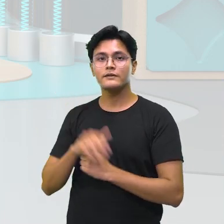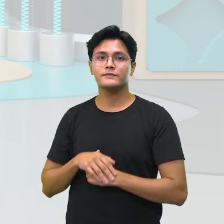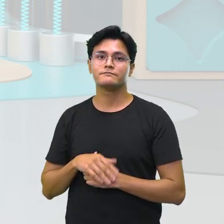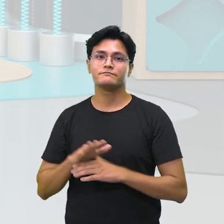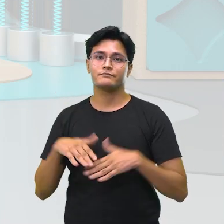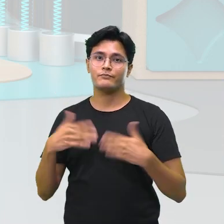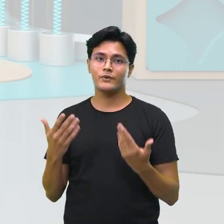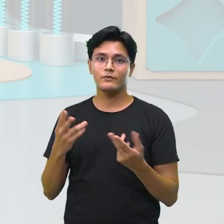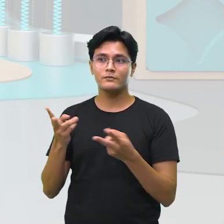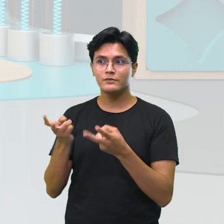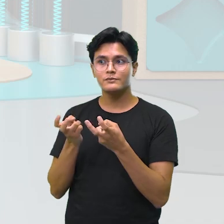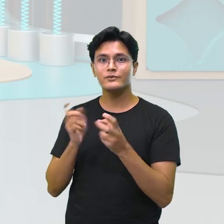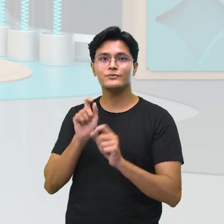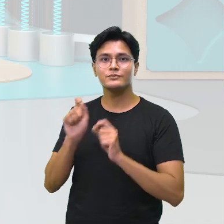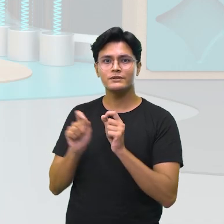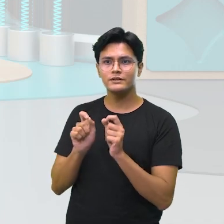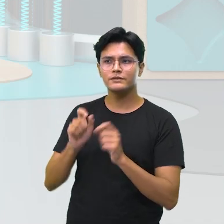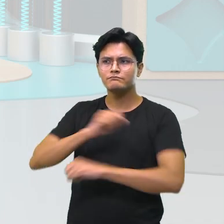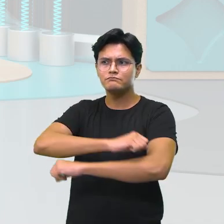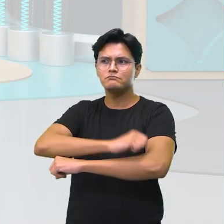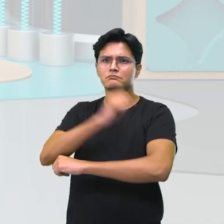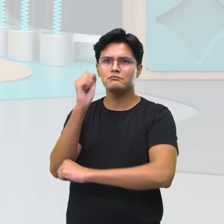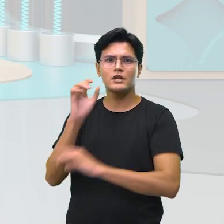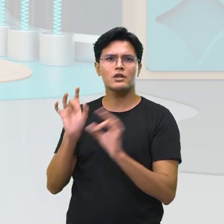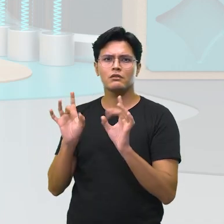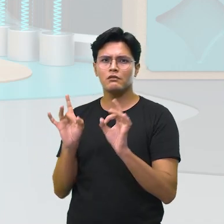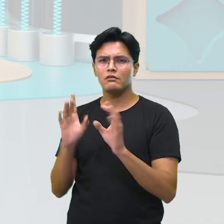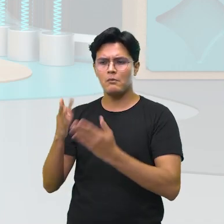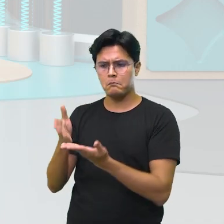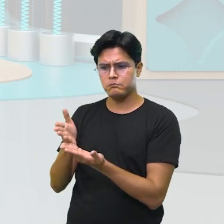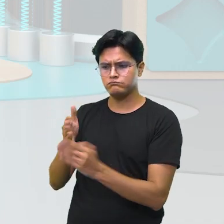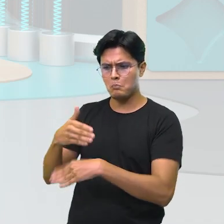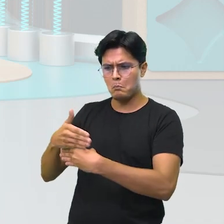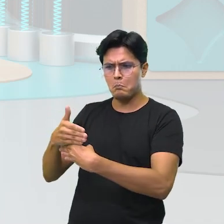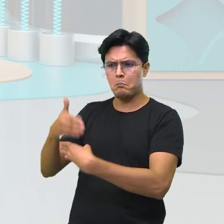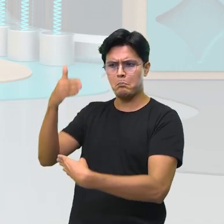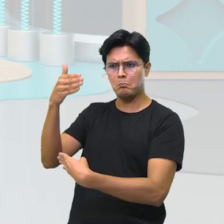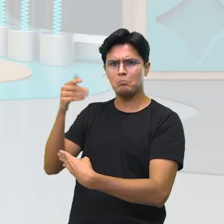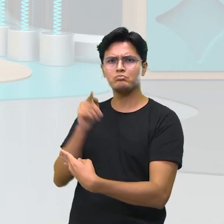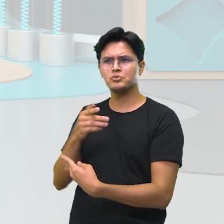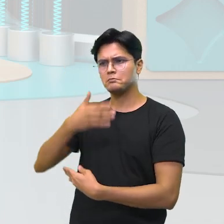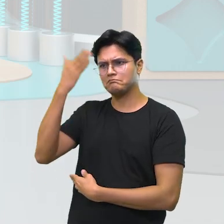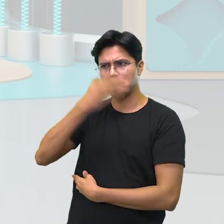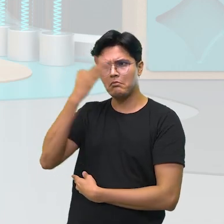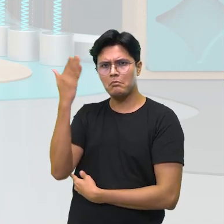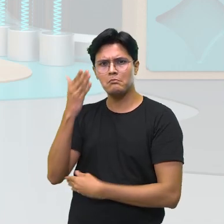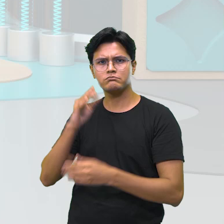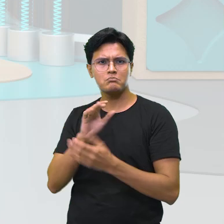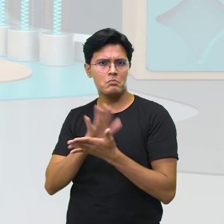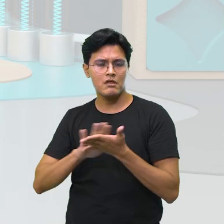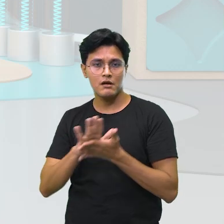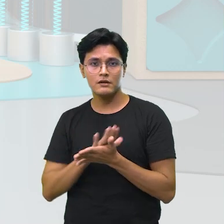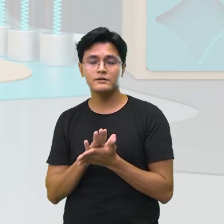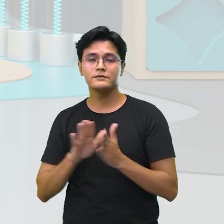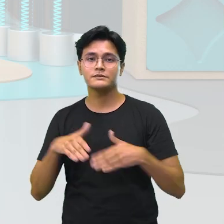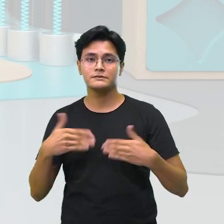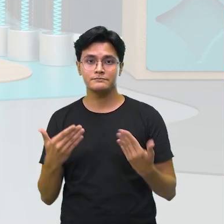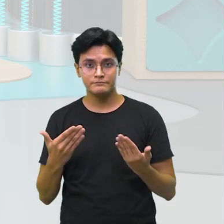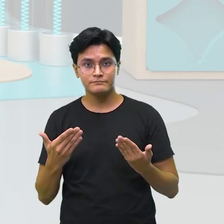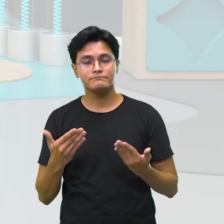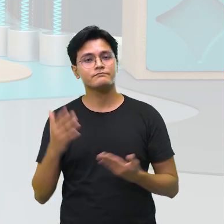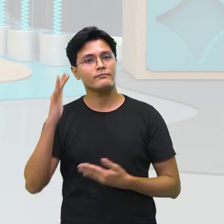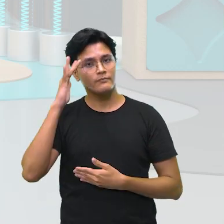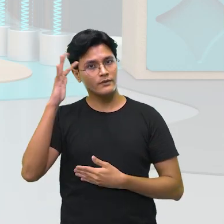na verdade, dava para um muro. Então, não tinha o que se ver ali, né? Então, imagina, vejam a questão